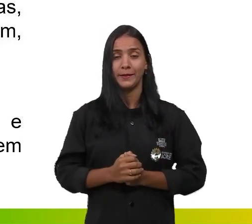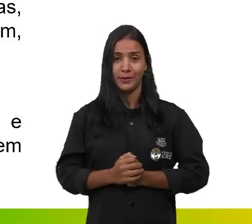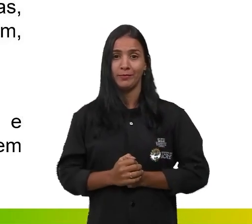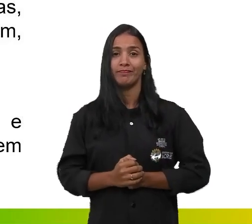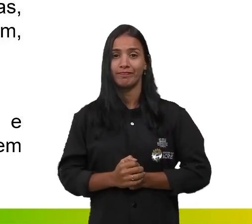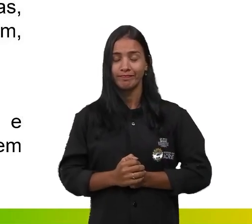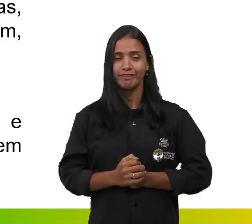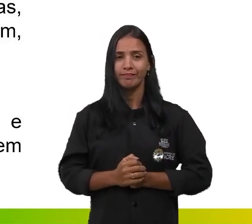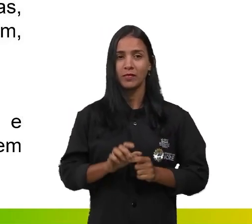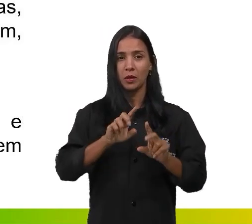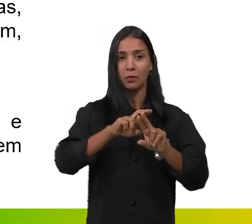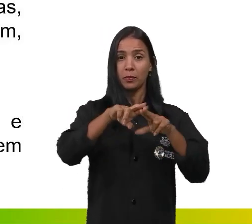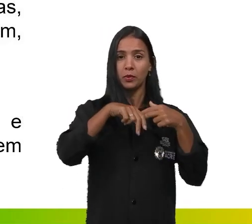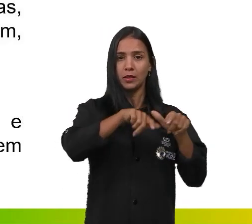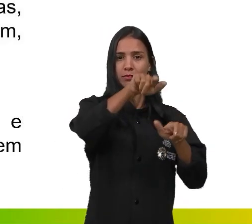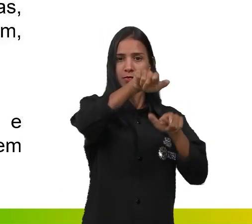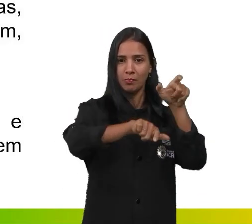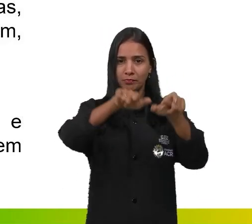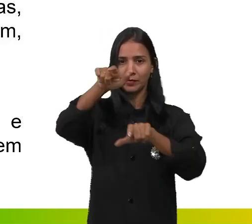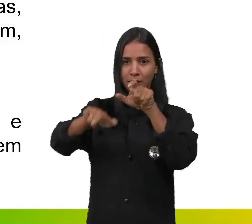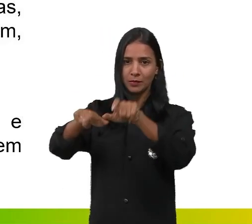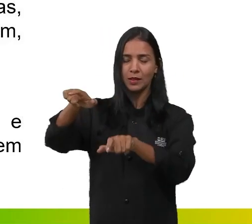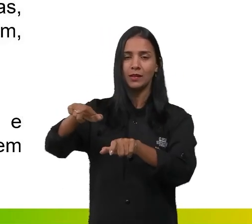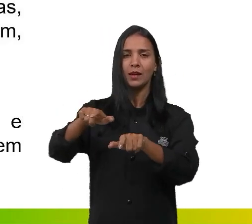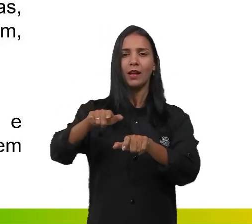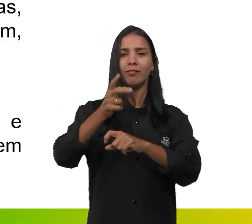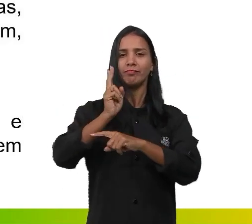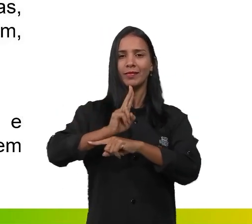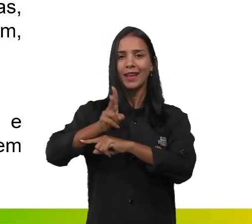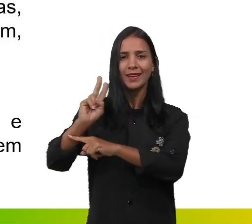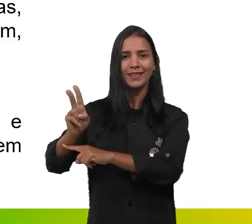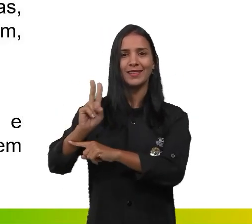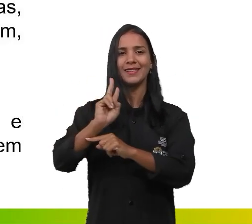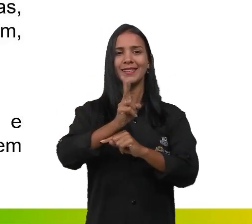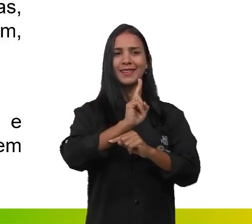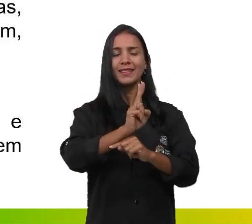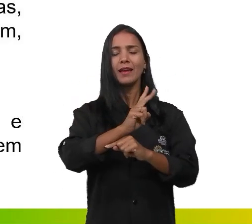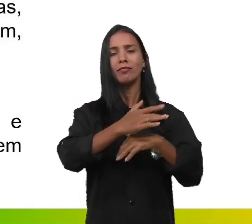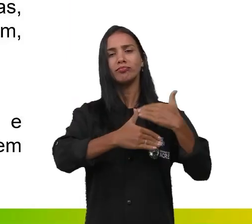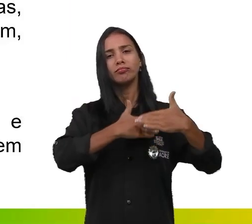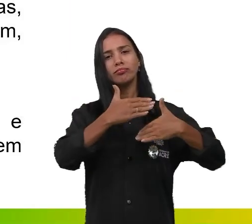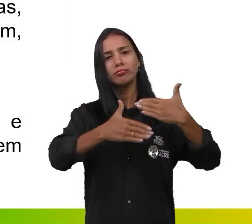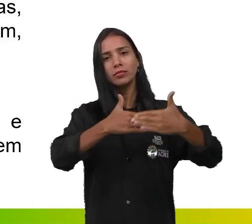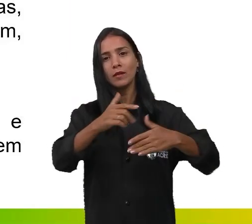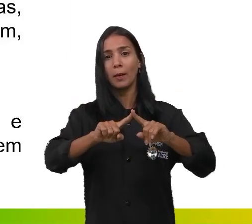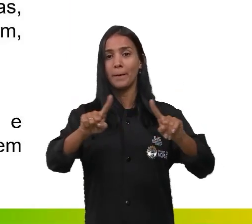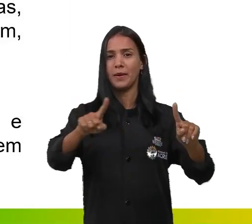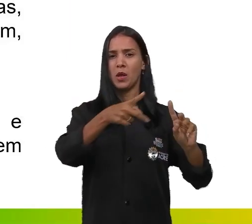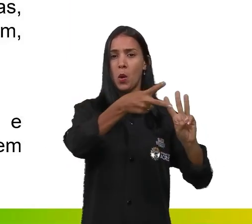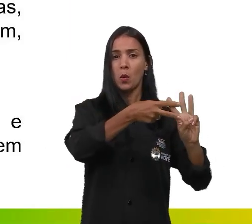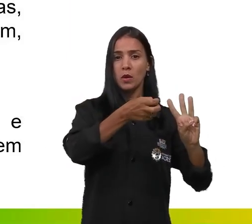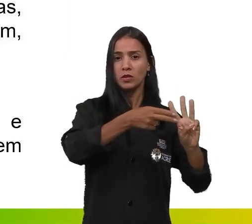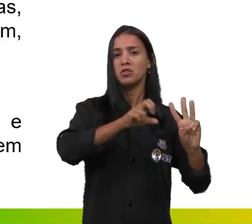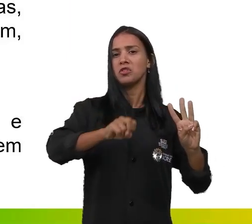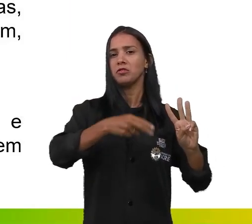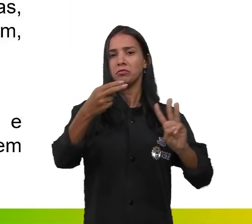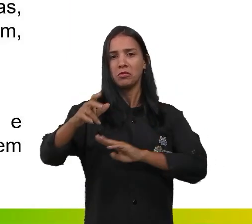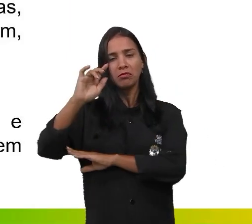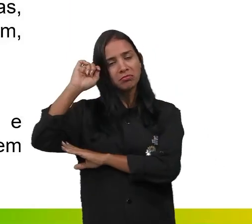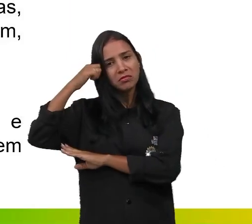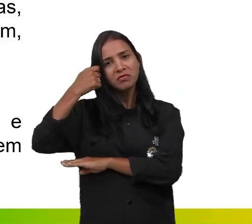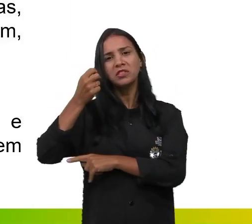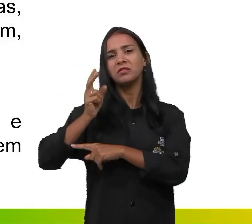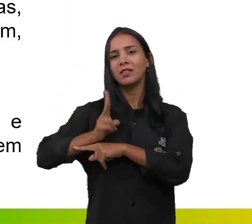alteridade subalternizada. O outro, seja o indígena ou o africano,